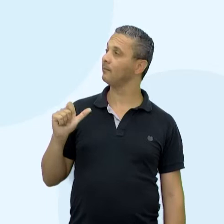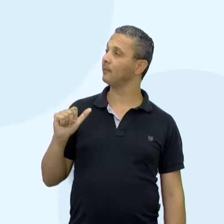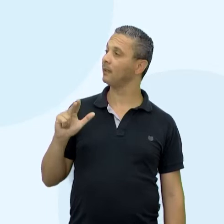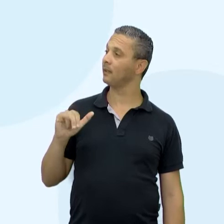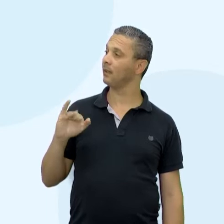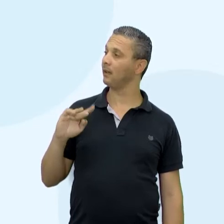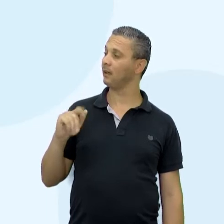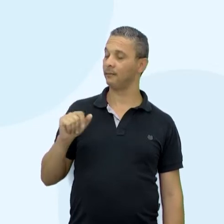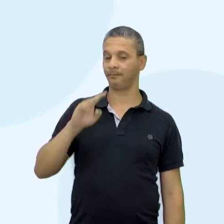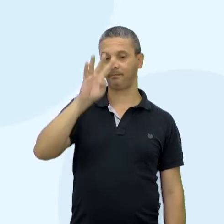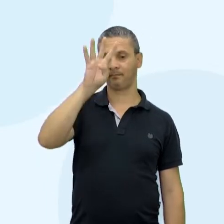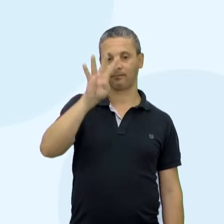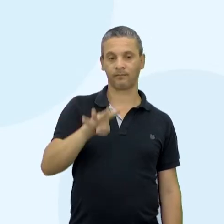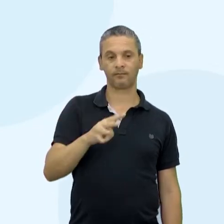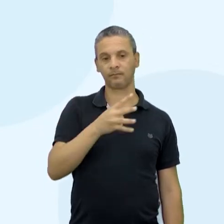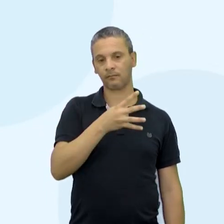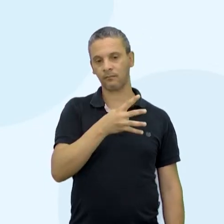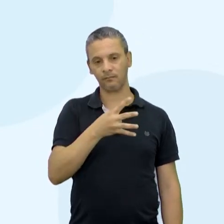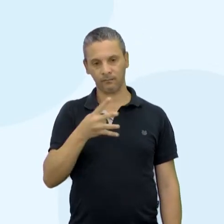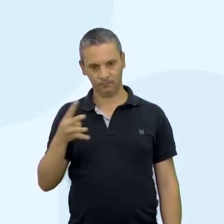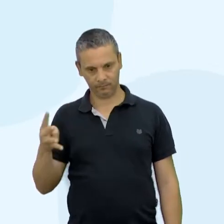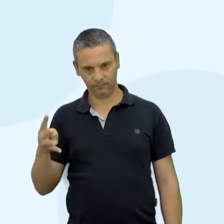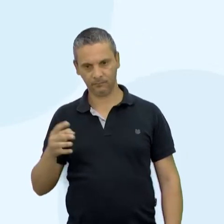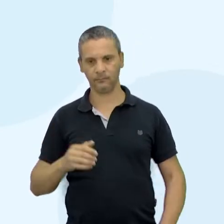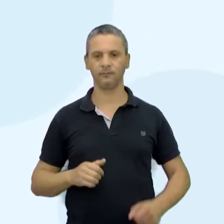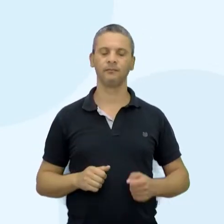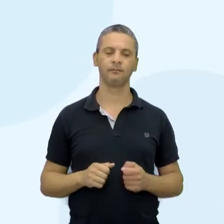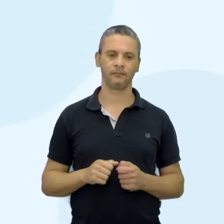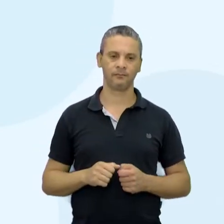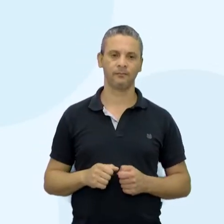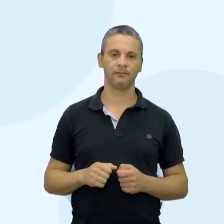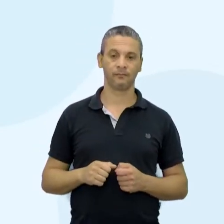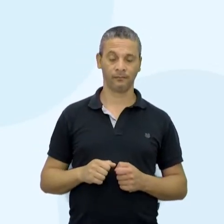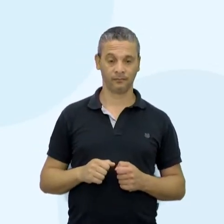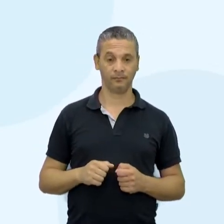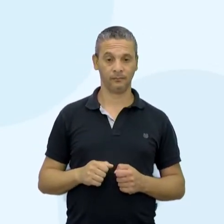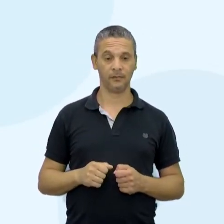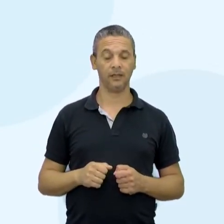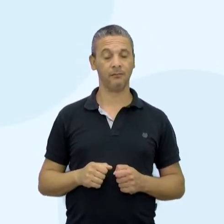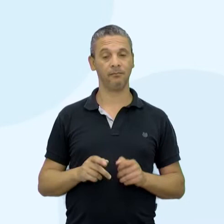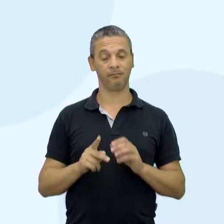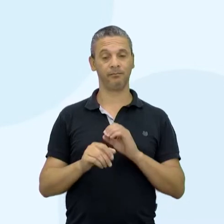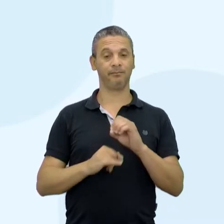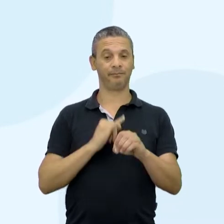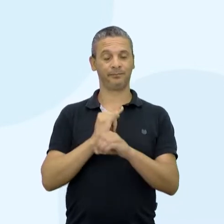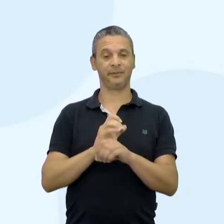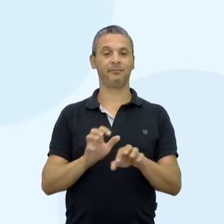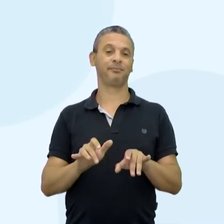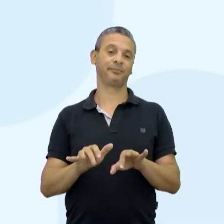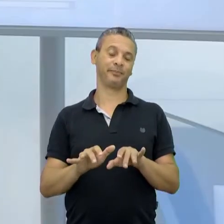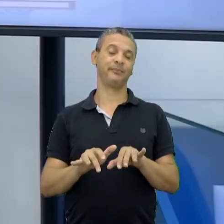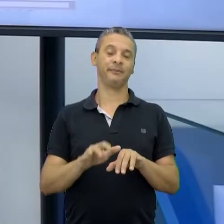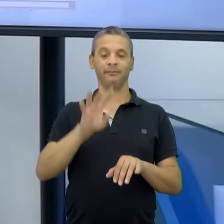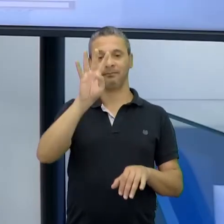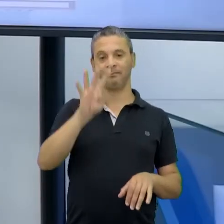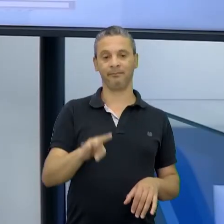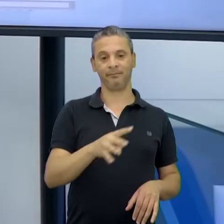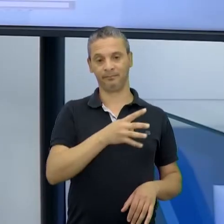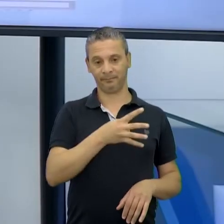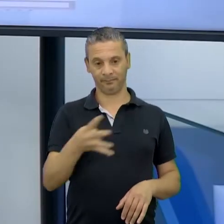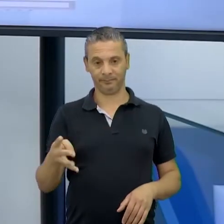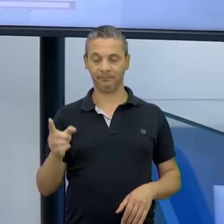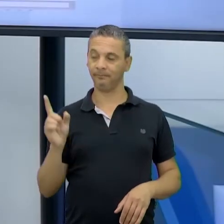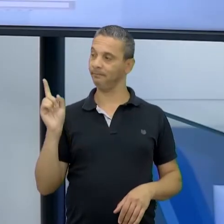uma tabela mais elaborada, vamos dizer assim. Uma tabela eletrônica, vamos dizer assim, chama-se